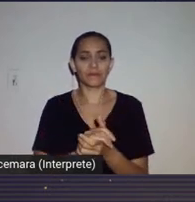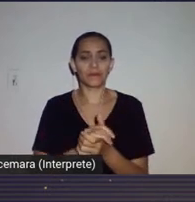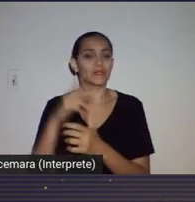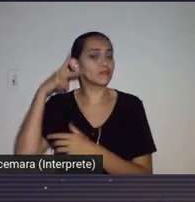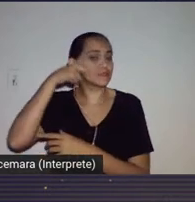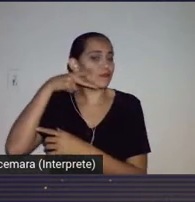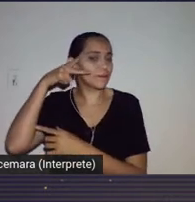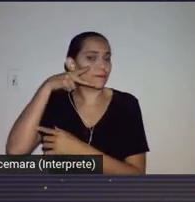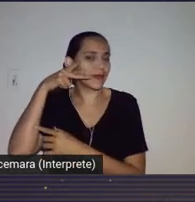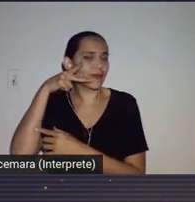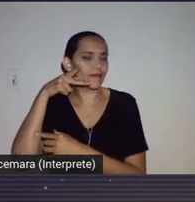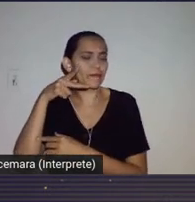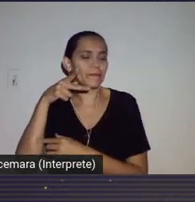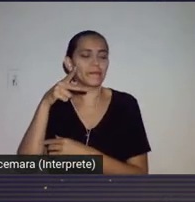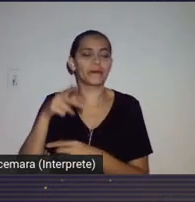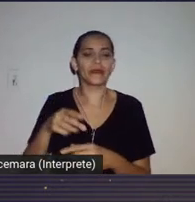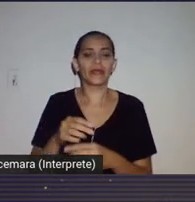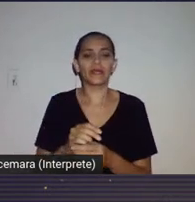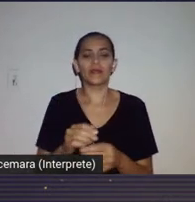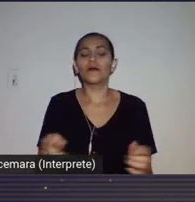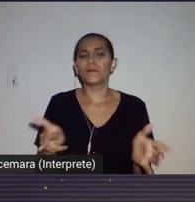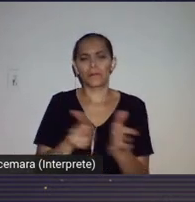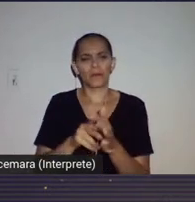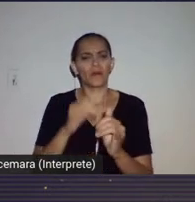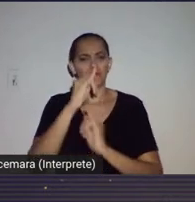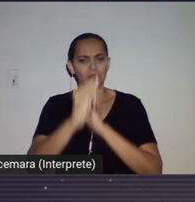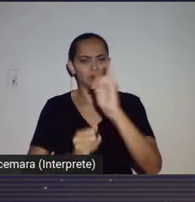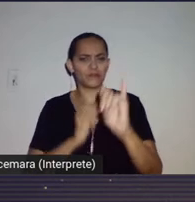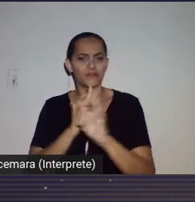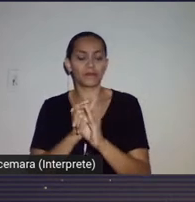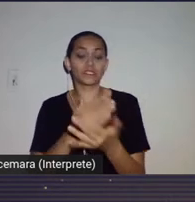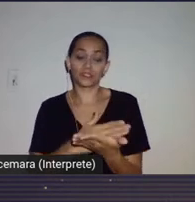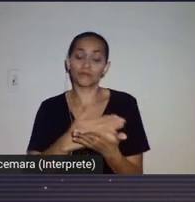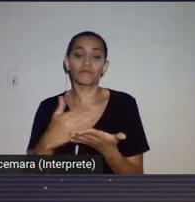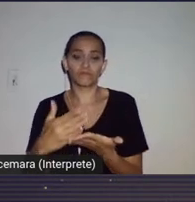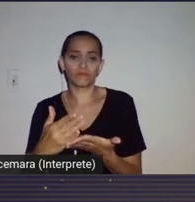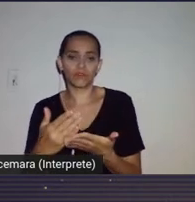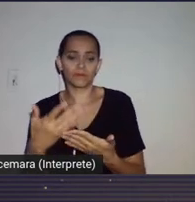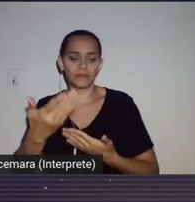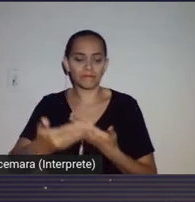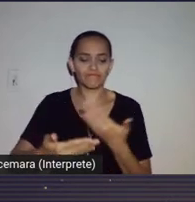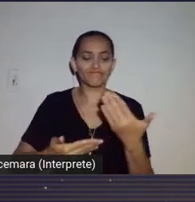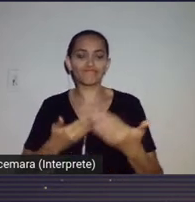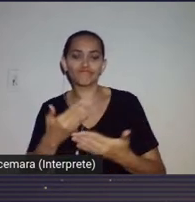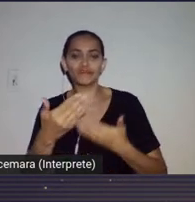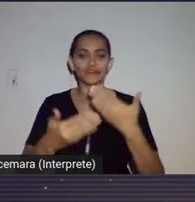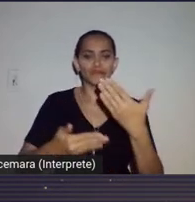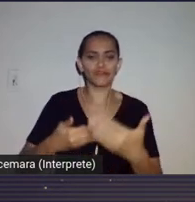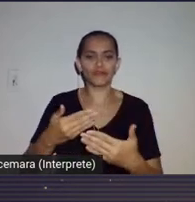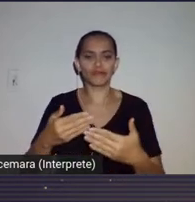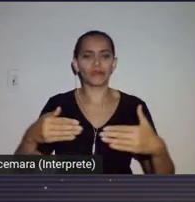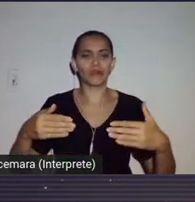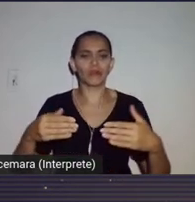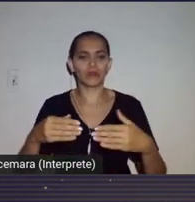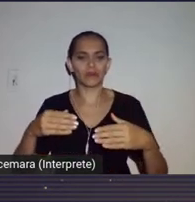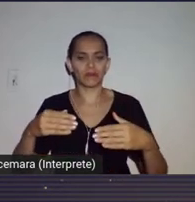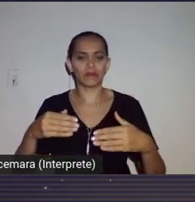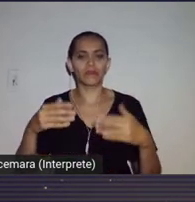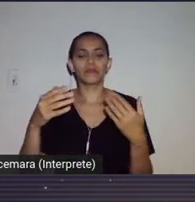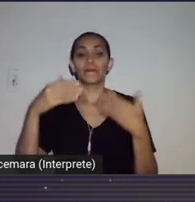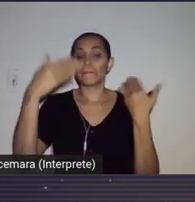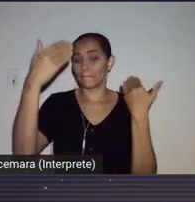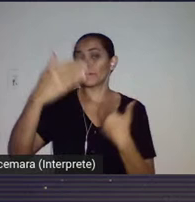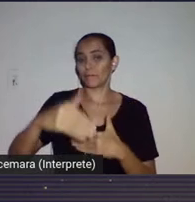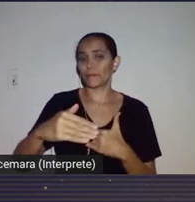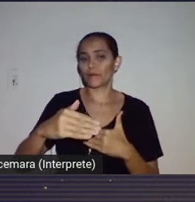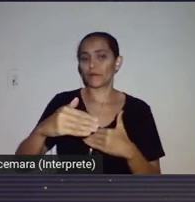comecei a me envolver no projeto, meio que estudando para maratonas, inicialmente, e posteriormente eu me juntei ao projeto para